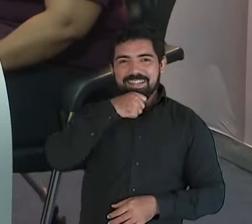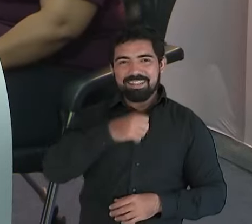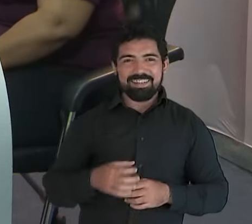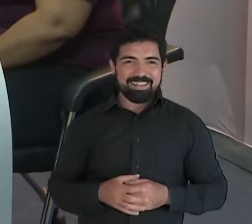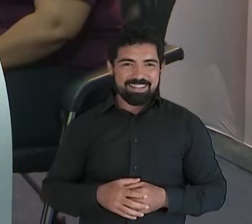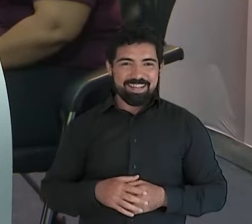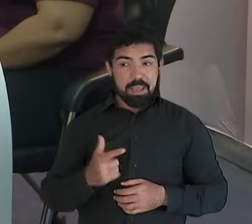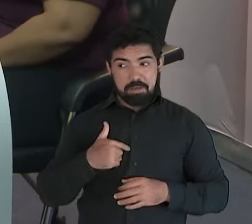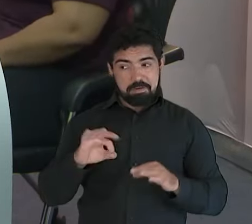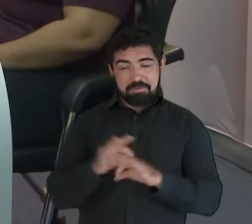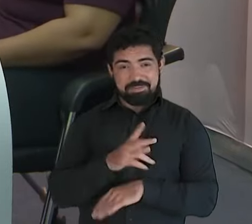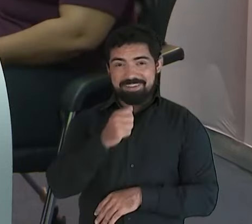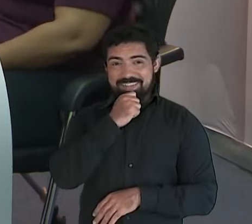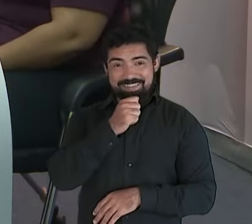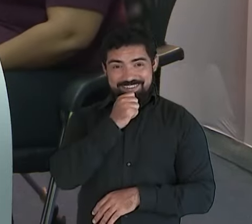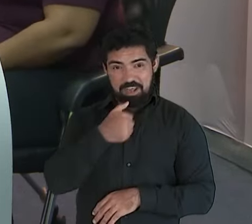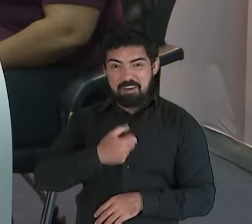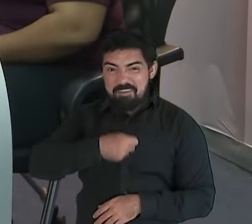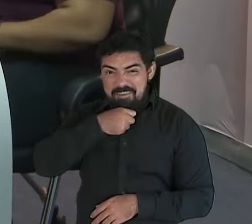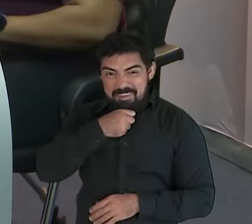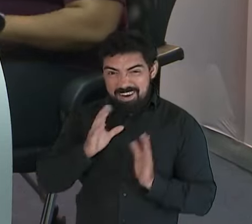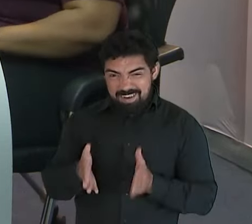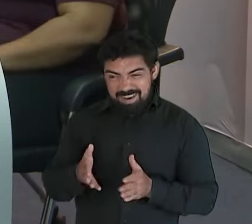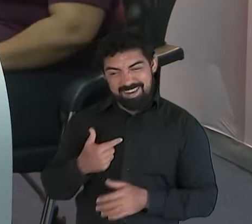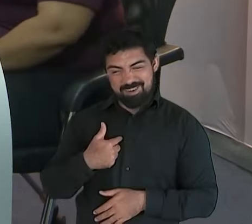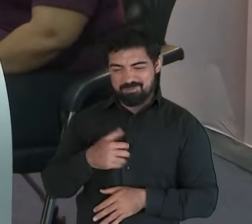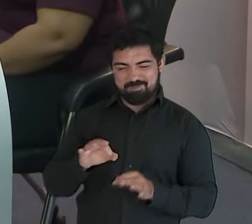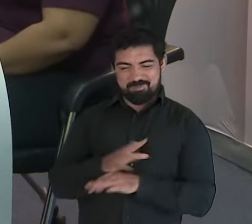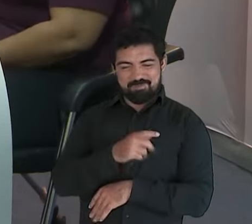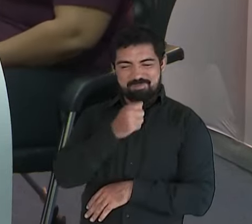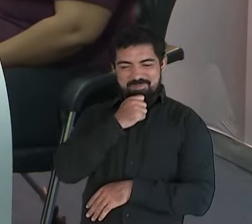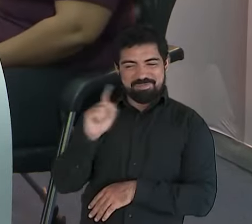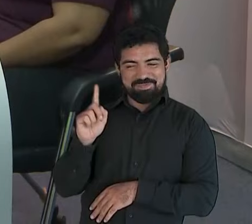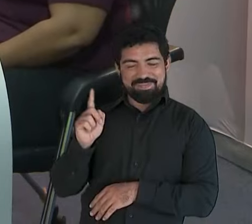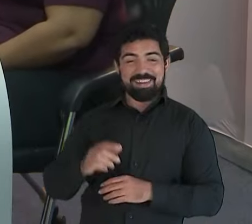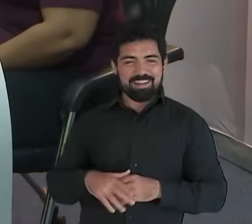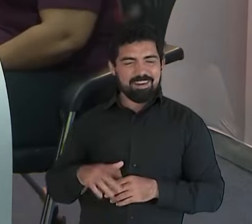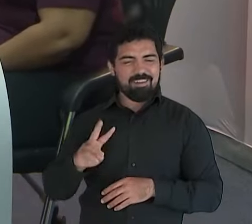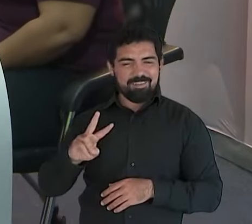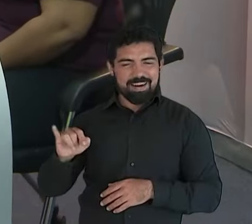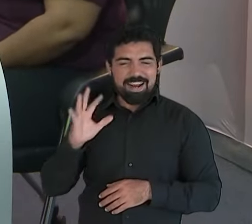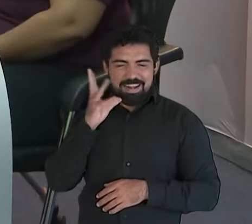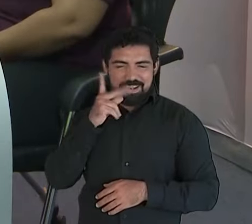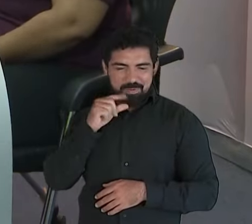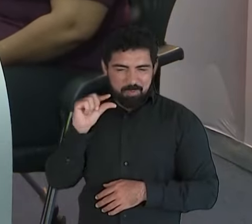preparada. Ela não está preparada, ela disse, olha. Vai demorar um pouquinho